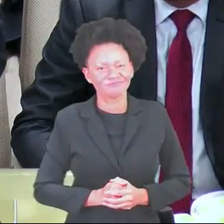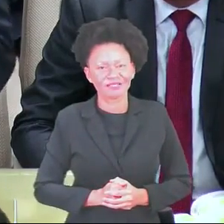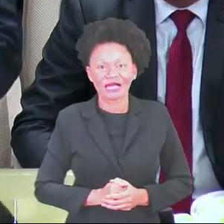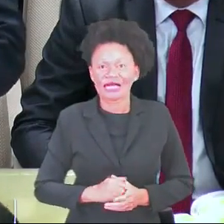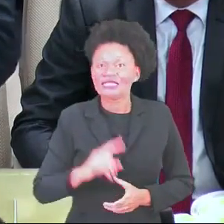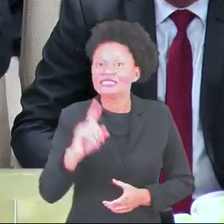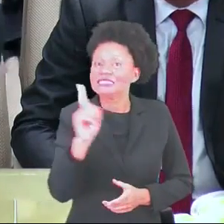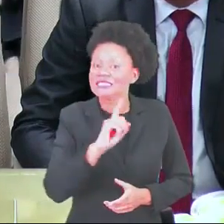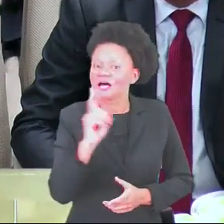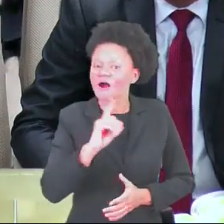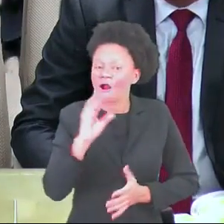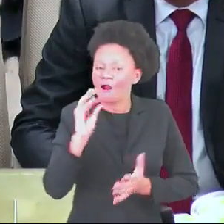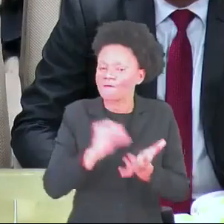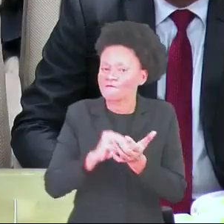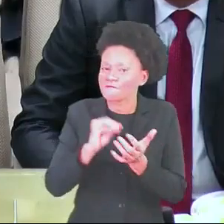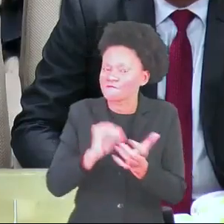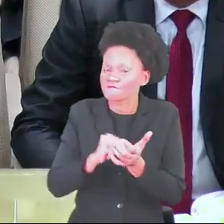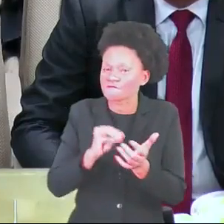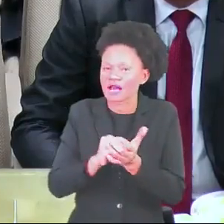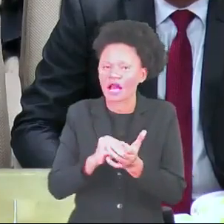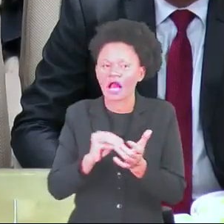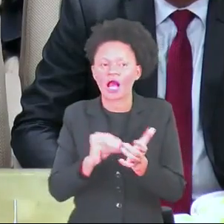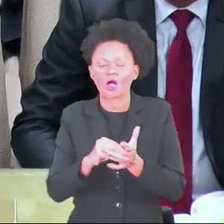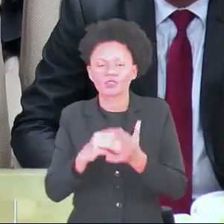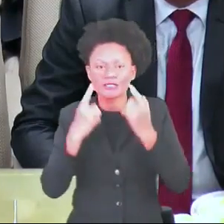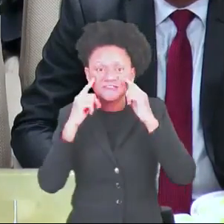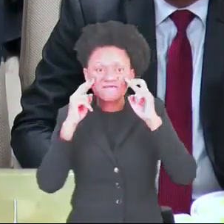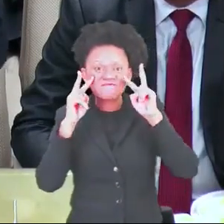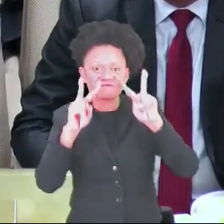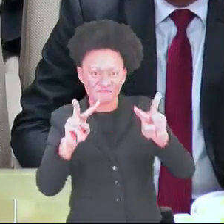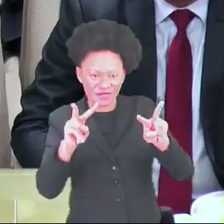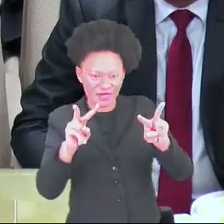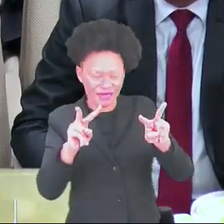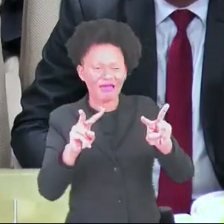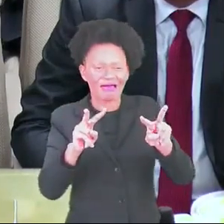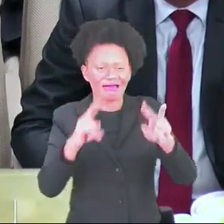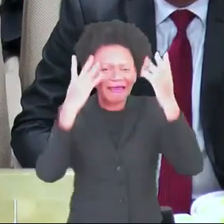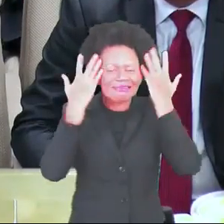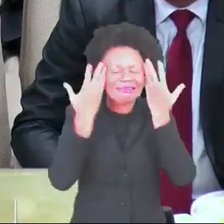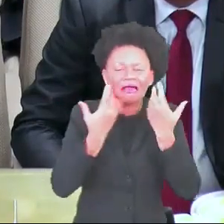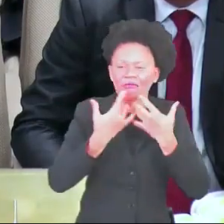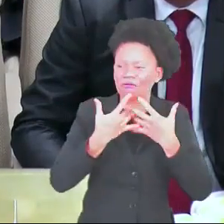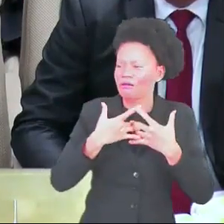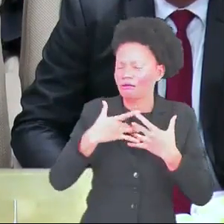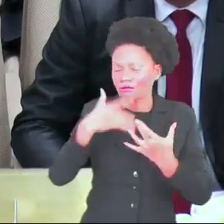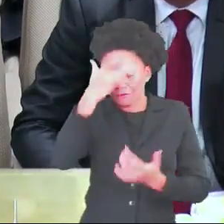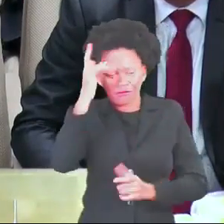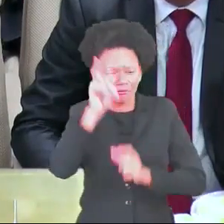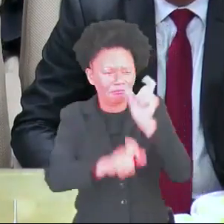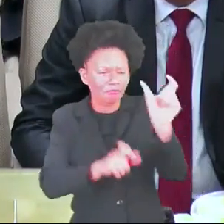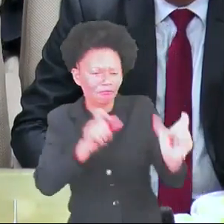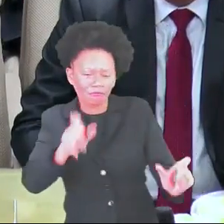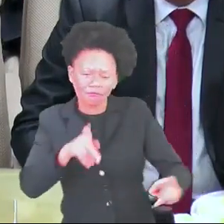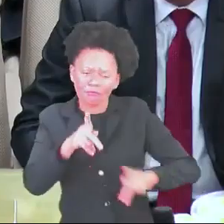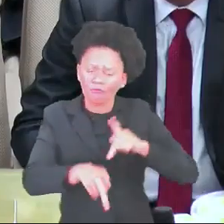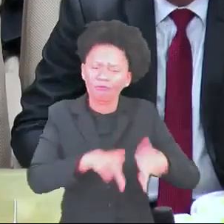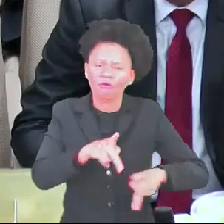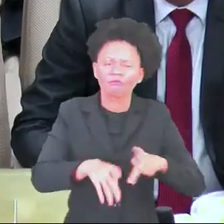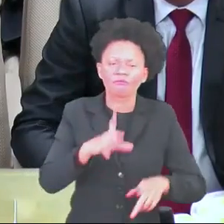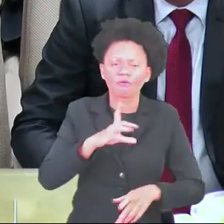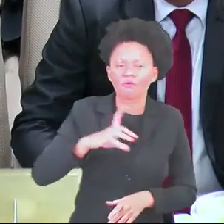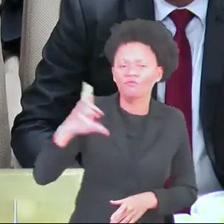Não é a falta da visão natural que está matando o povo de Deus. Porque tem muitos que